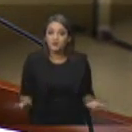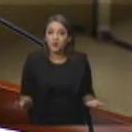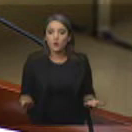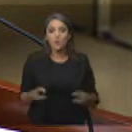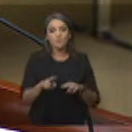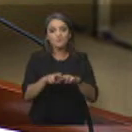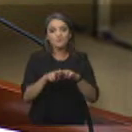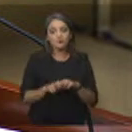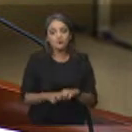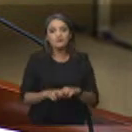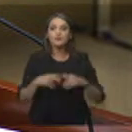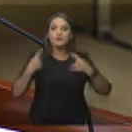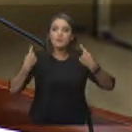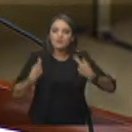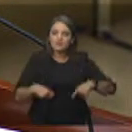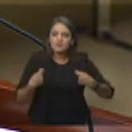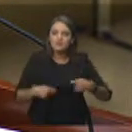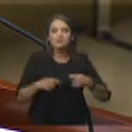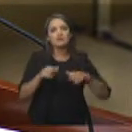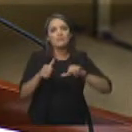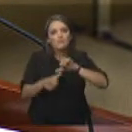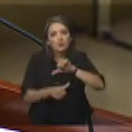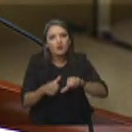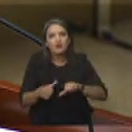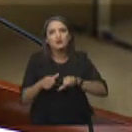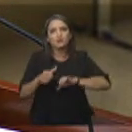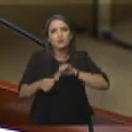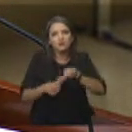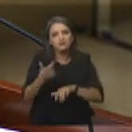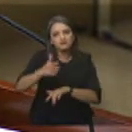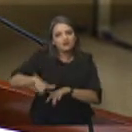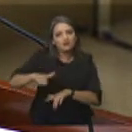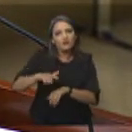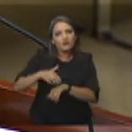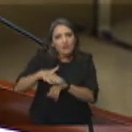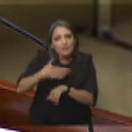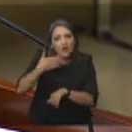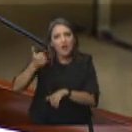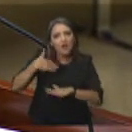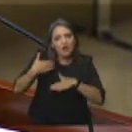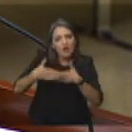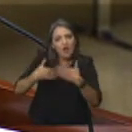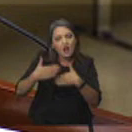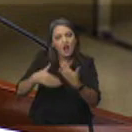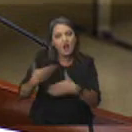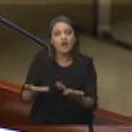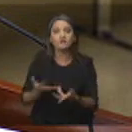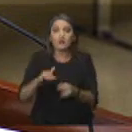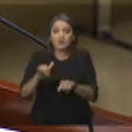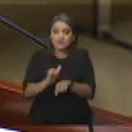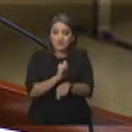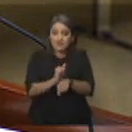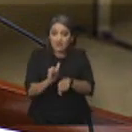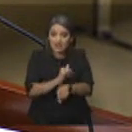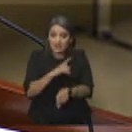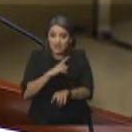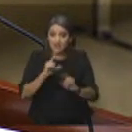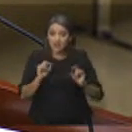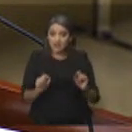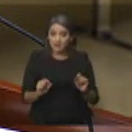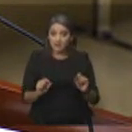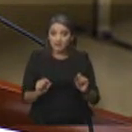permanentemente, são necessárias mudanças e melhorias. Essas ferramentas, fruto da interoperabilidade, que, eu